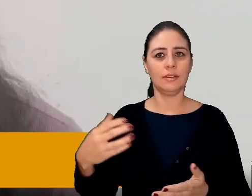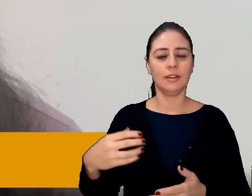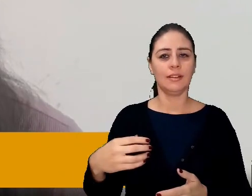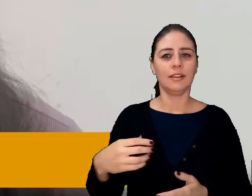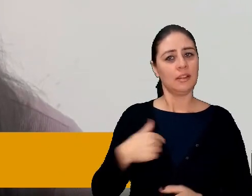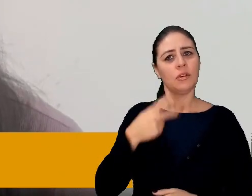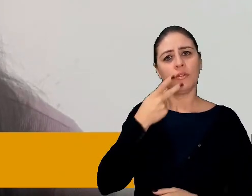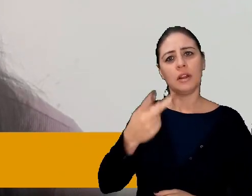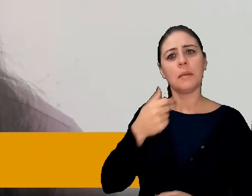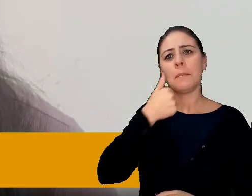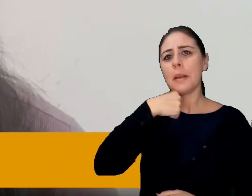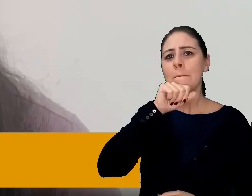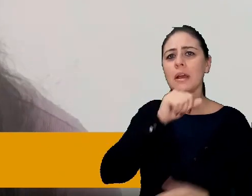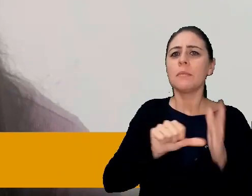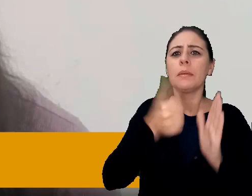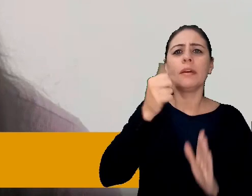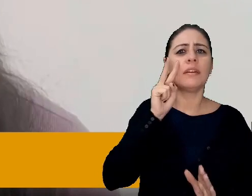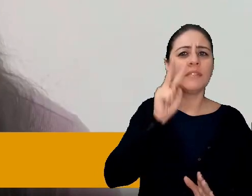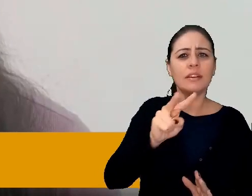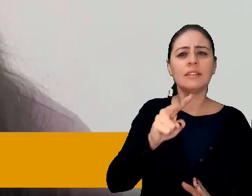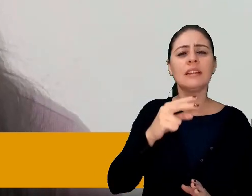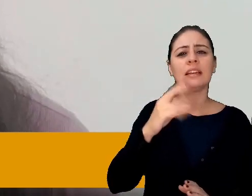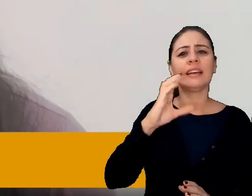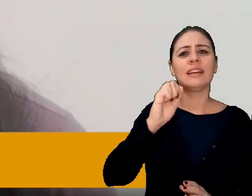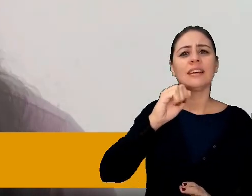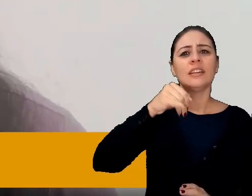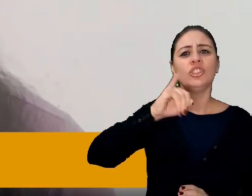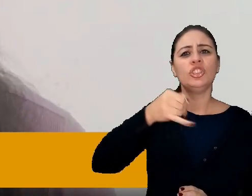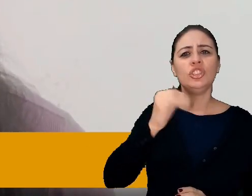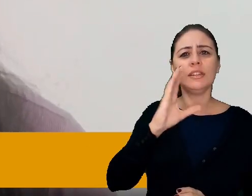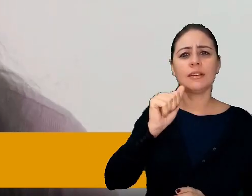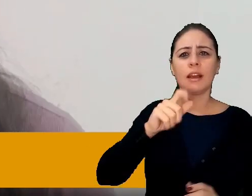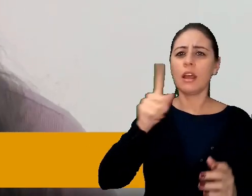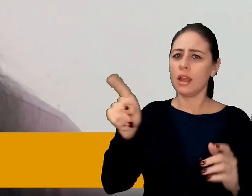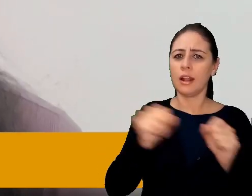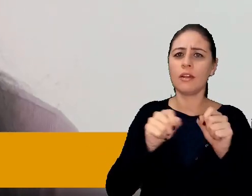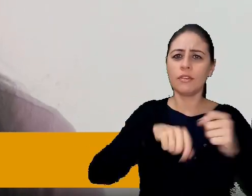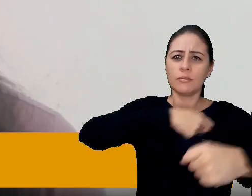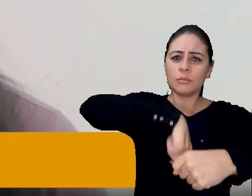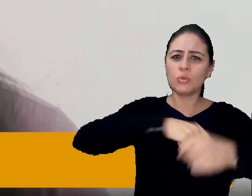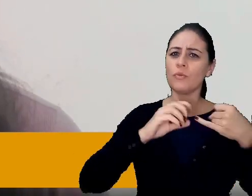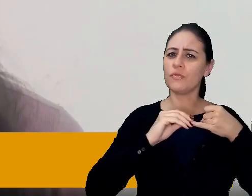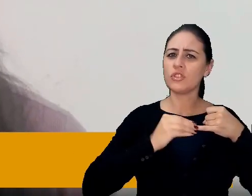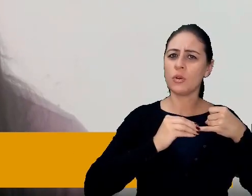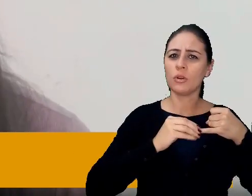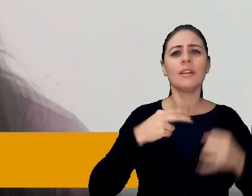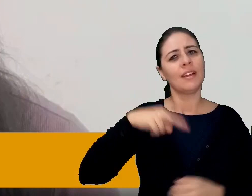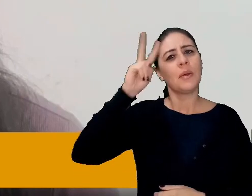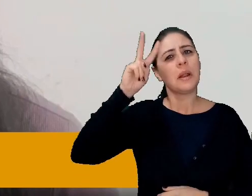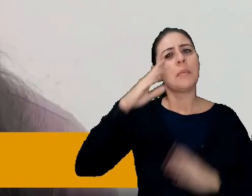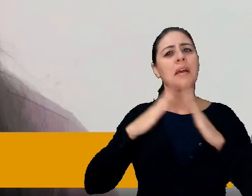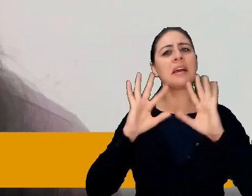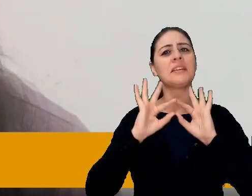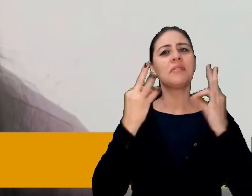feijão. A gente morava em casa de família, ela trabalhando em casa de família, a gente morava no quartinho da